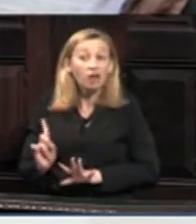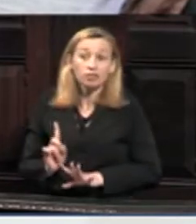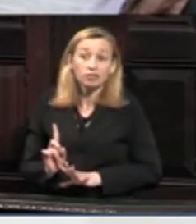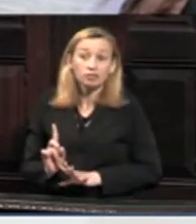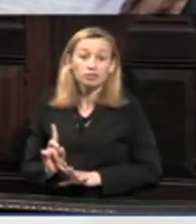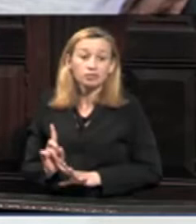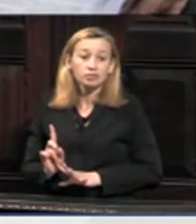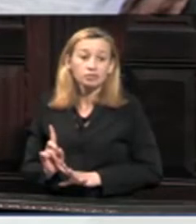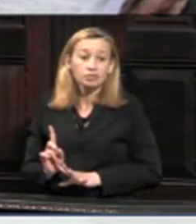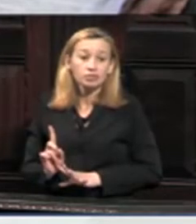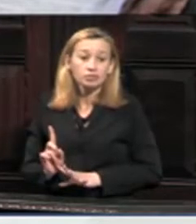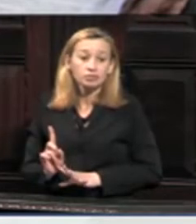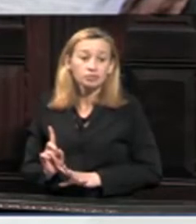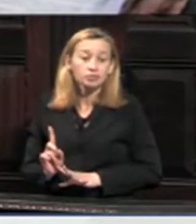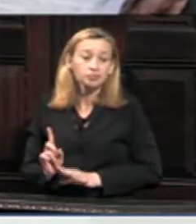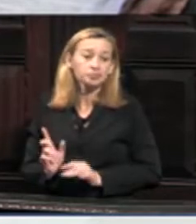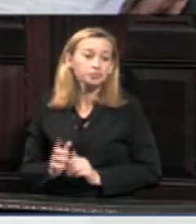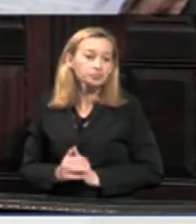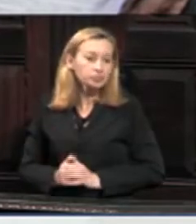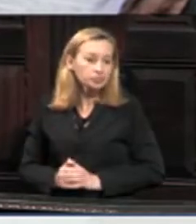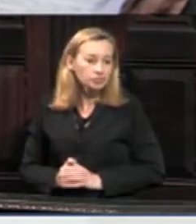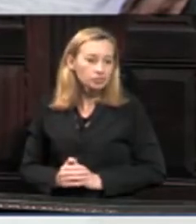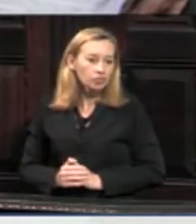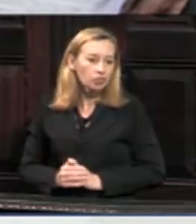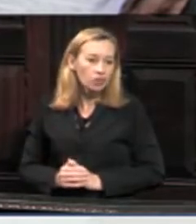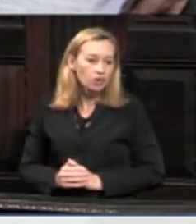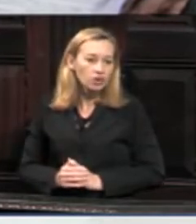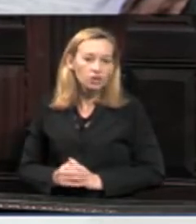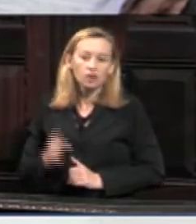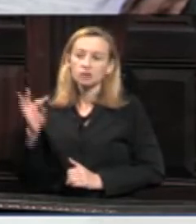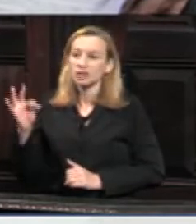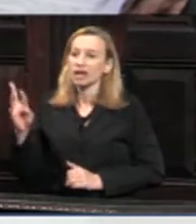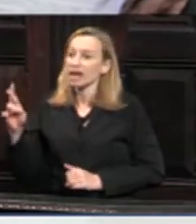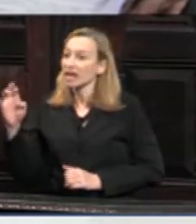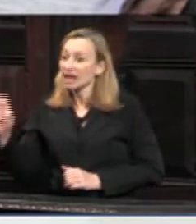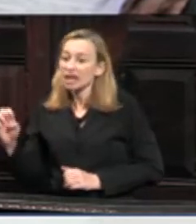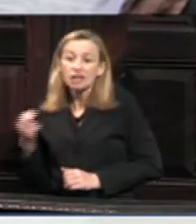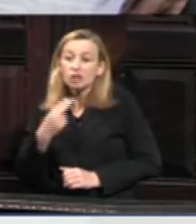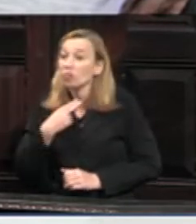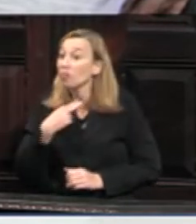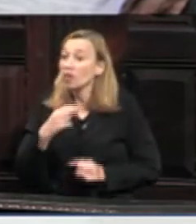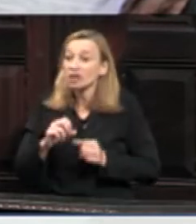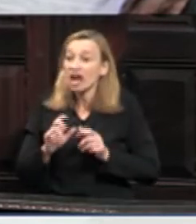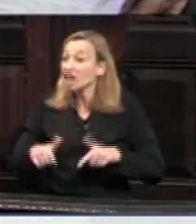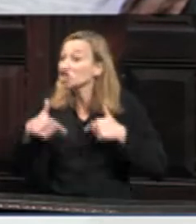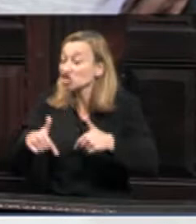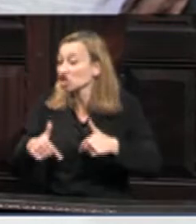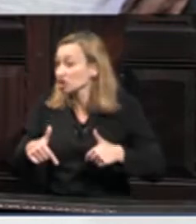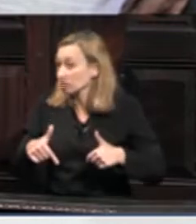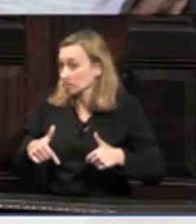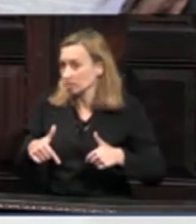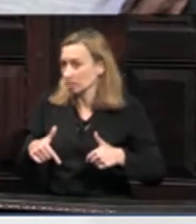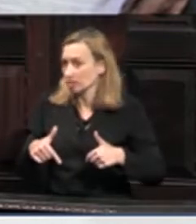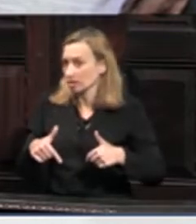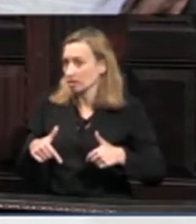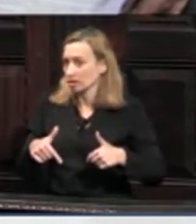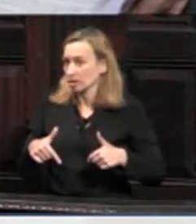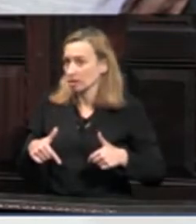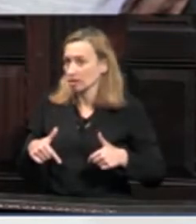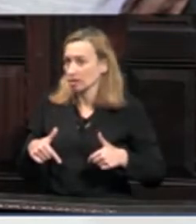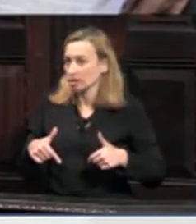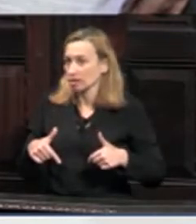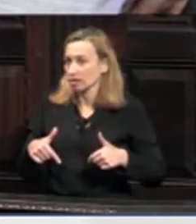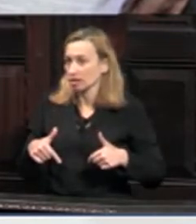numa universidade pública. Não cabe ao TRE fazer isso. Não cabe ao TRE ir além da